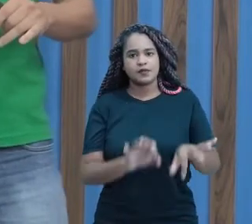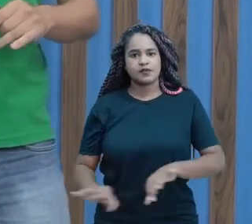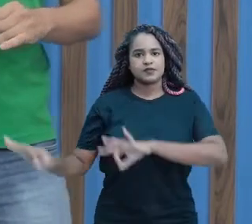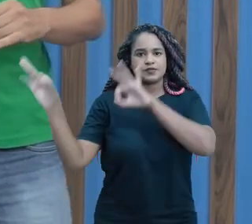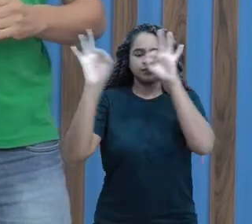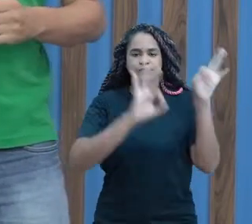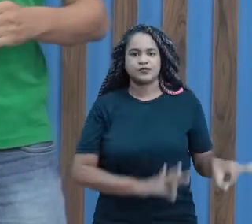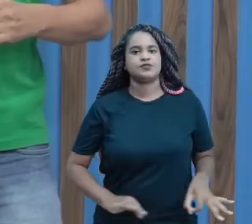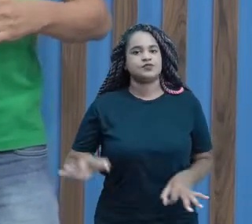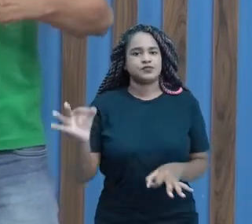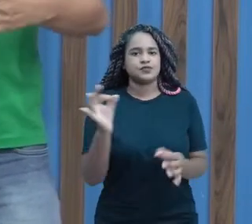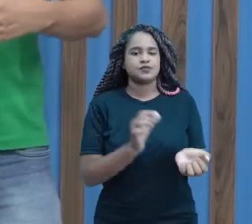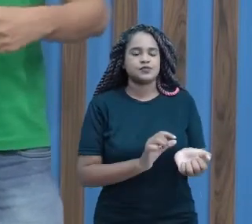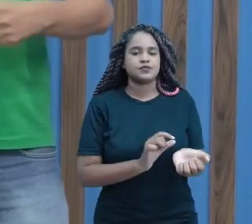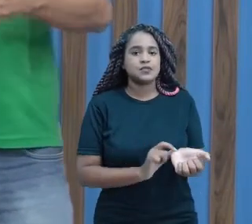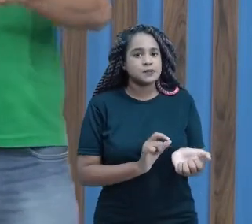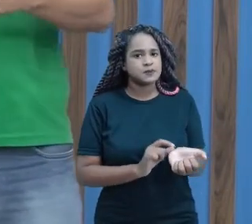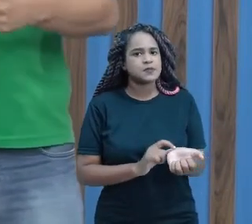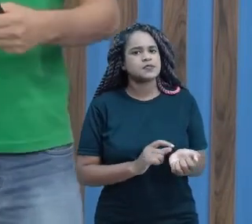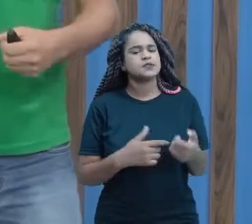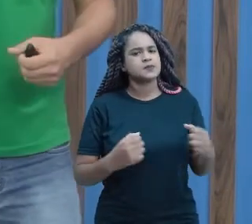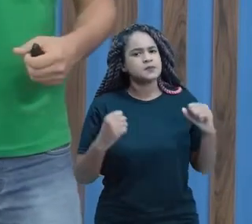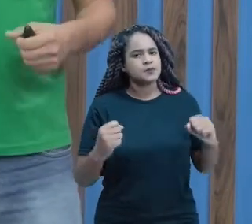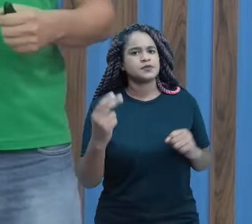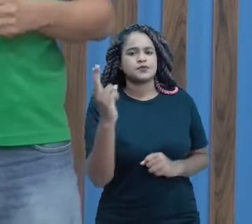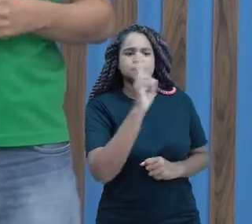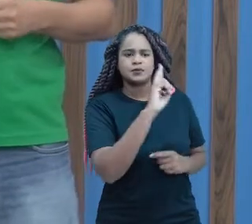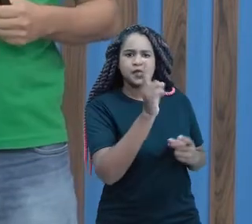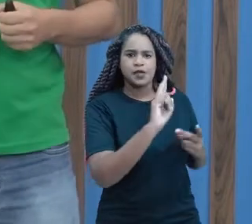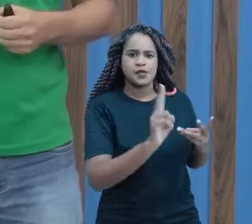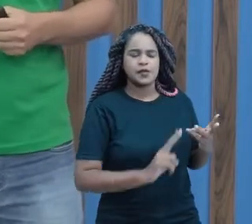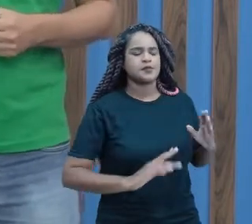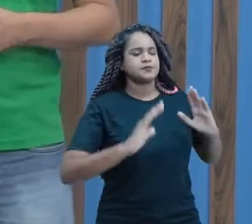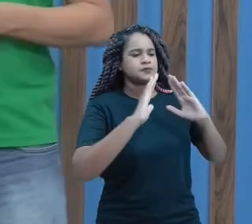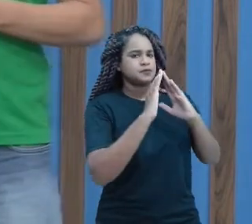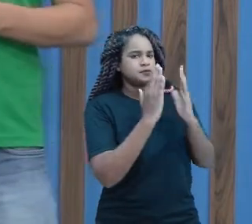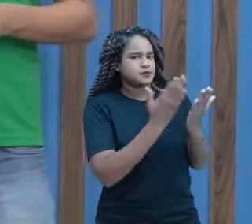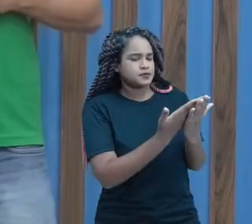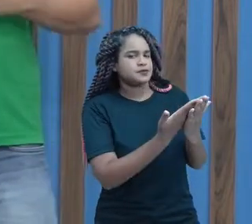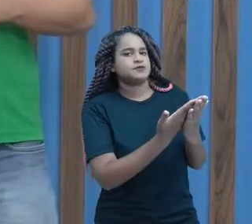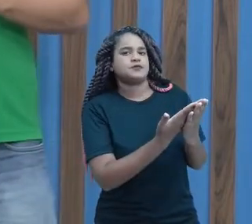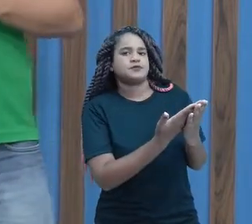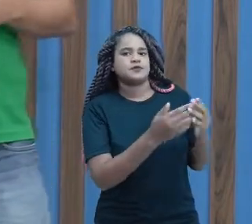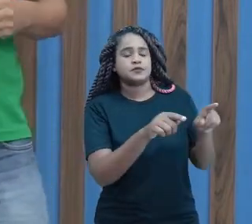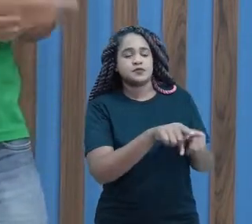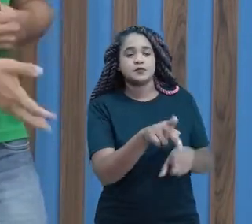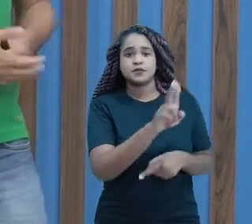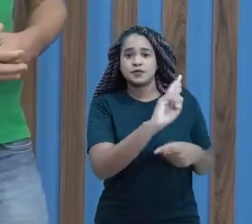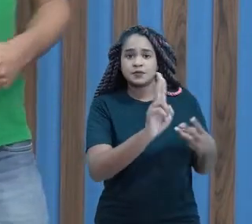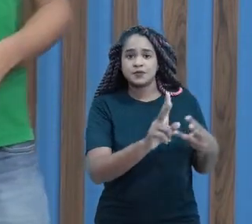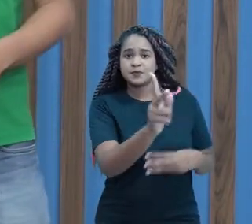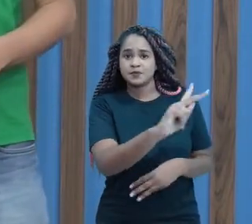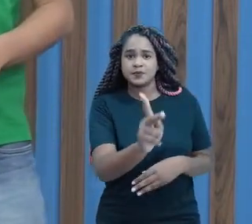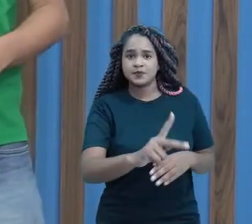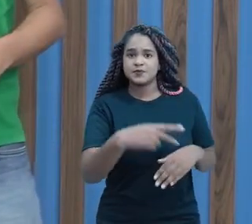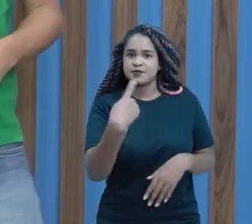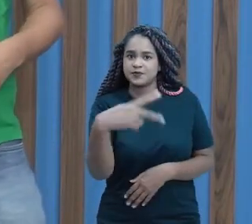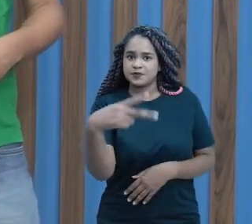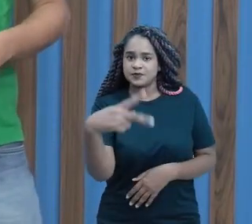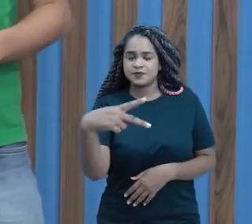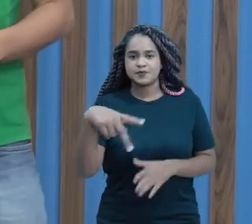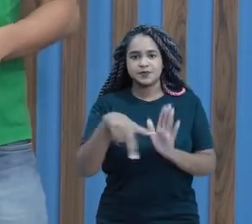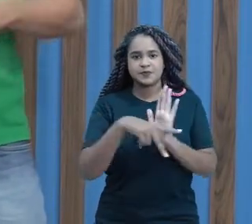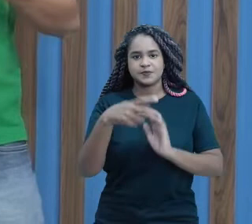nosso aplicativo a escreverem. Bota aí o nome de vocês, de que escola vocês são, quem é o professor ou a professora de vocês de